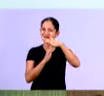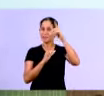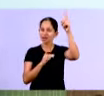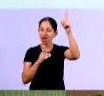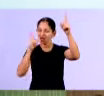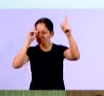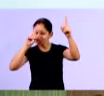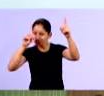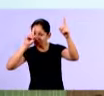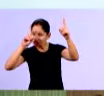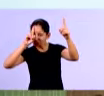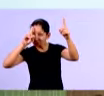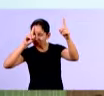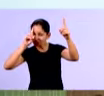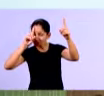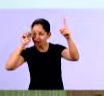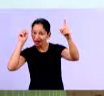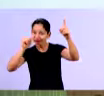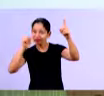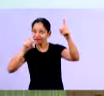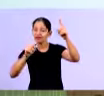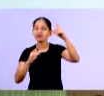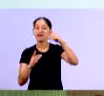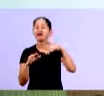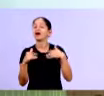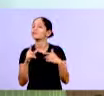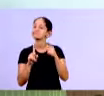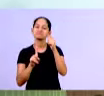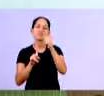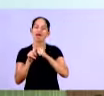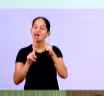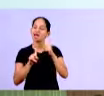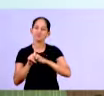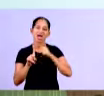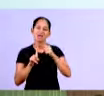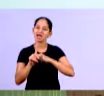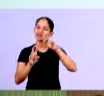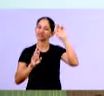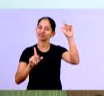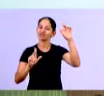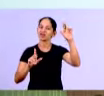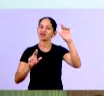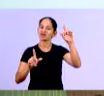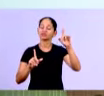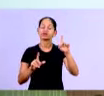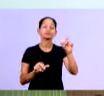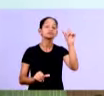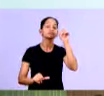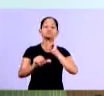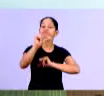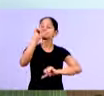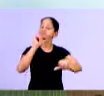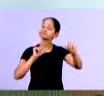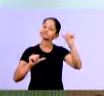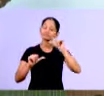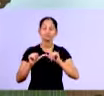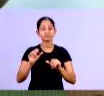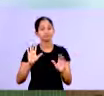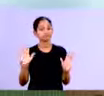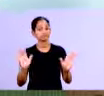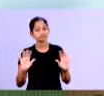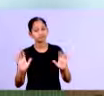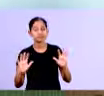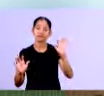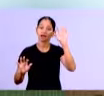dias, 90 dias, e eu tenho taxa em mês, 5% ao mês. Eu vou ter que transformar ou a taxa para